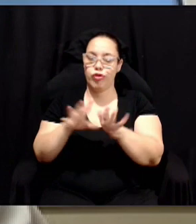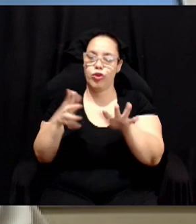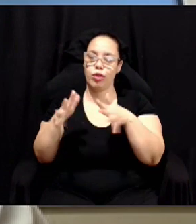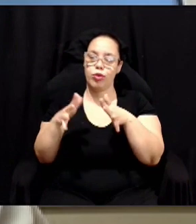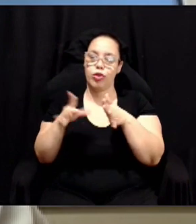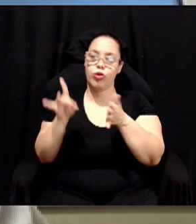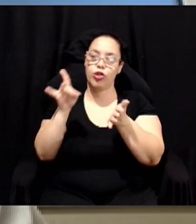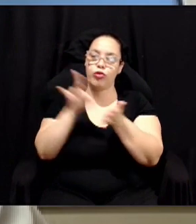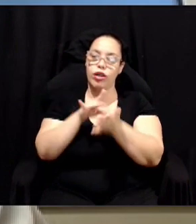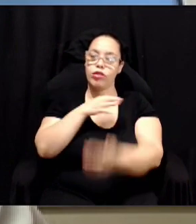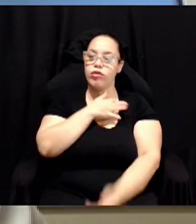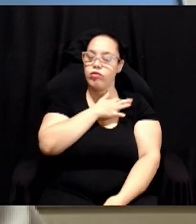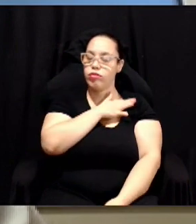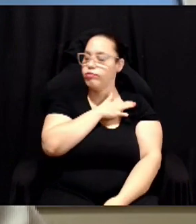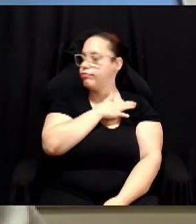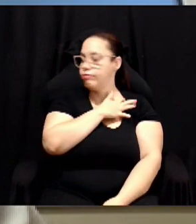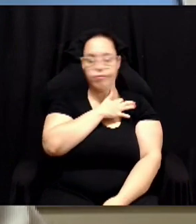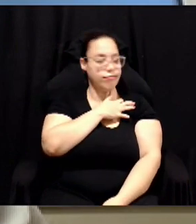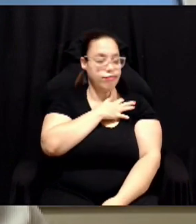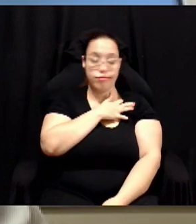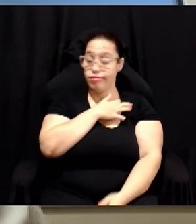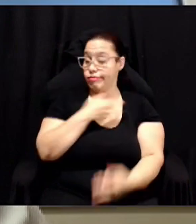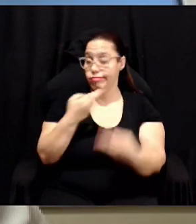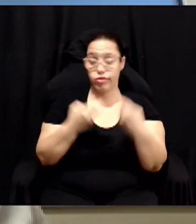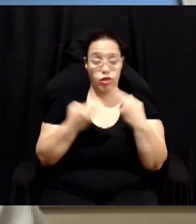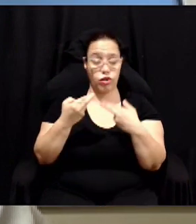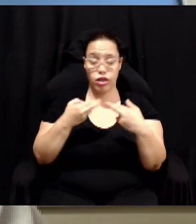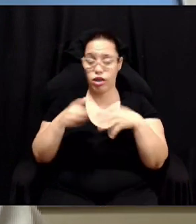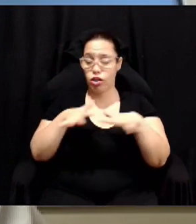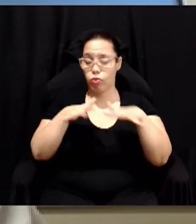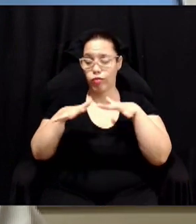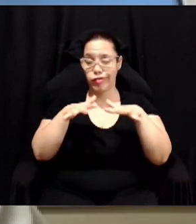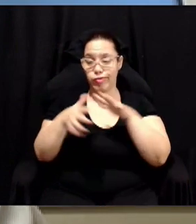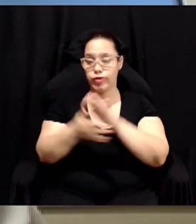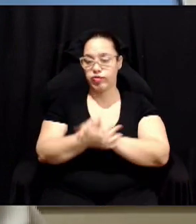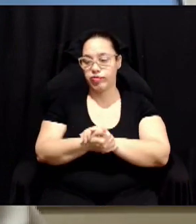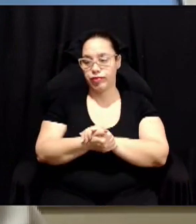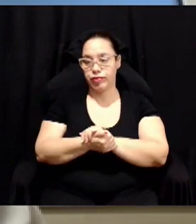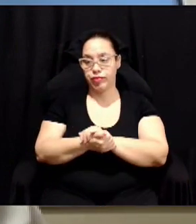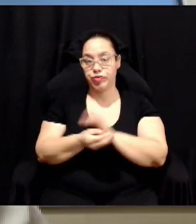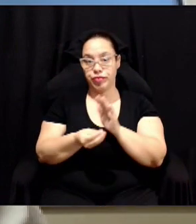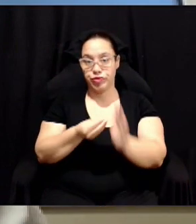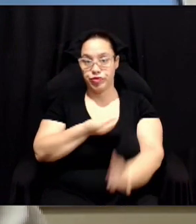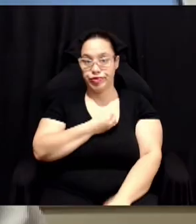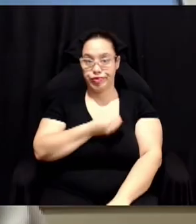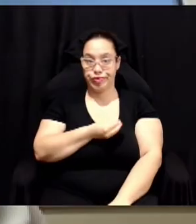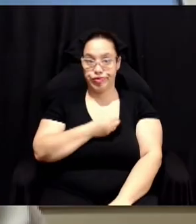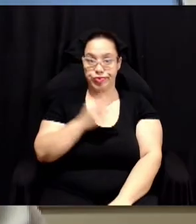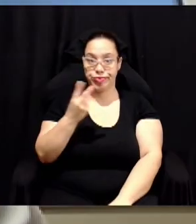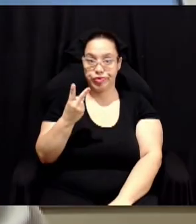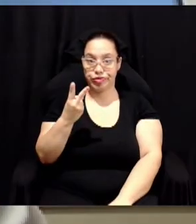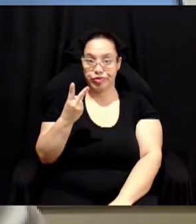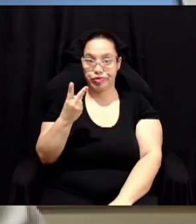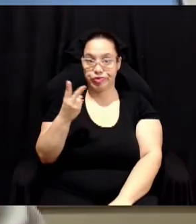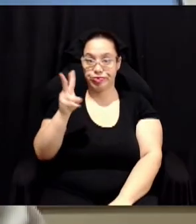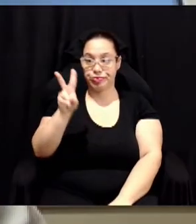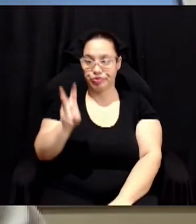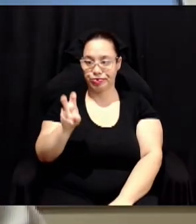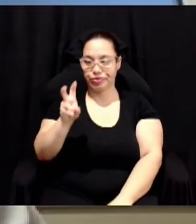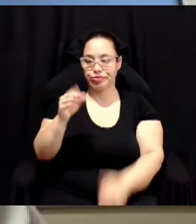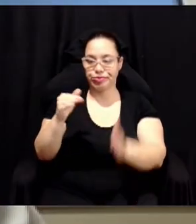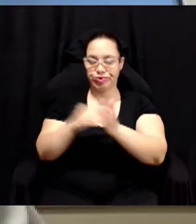Os sintomas não relacionados ao movimento muitas vezes estão presentes 5, 10, 20 anos antes